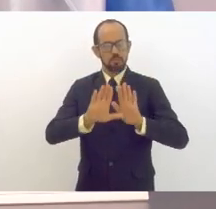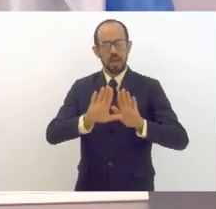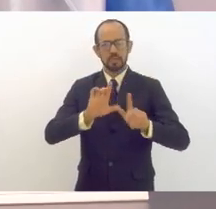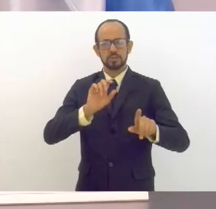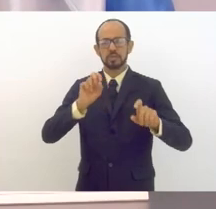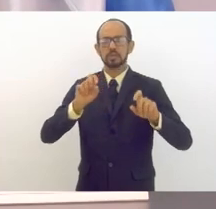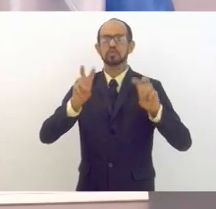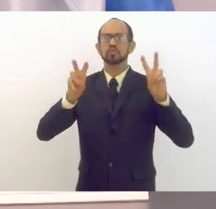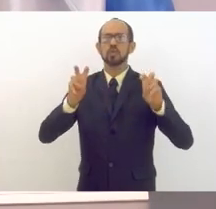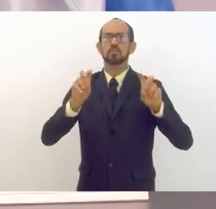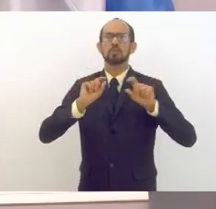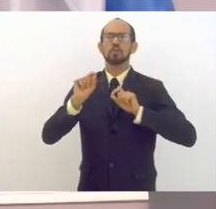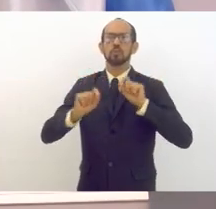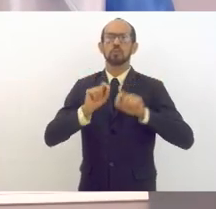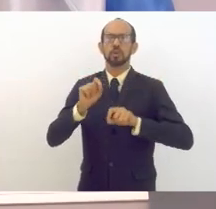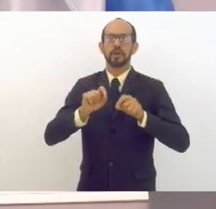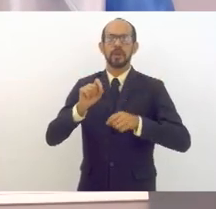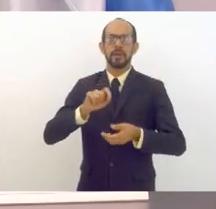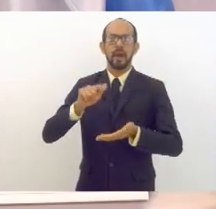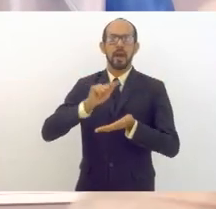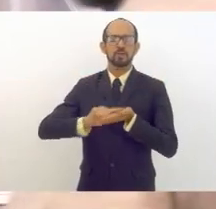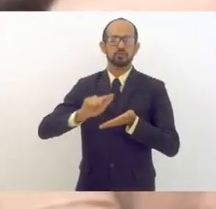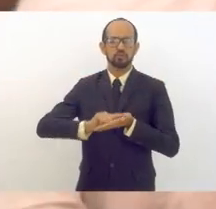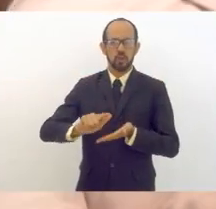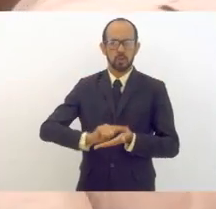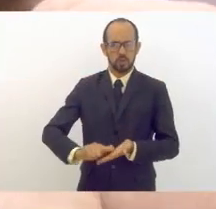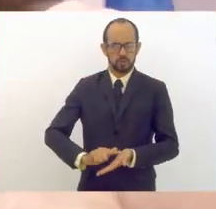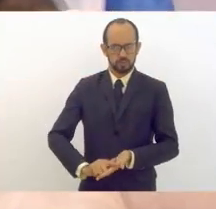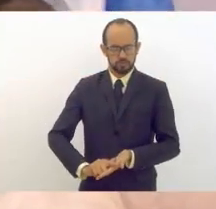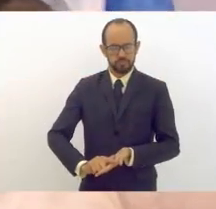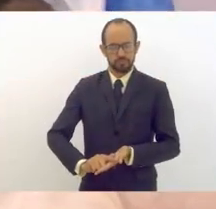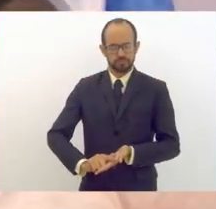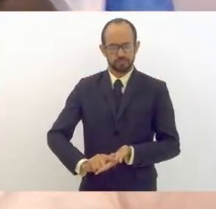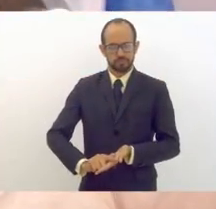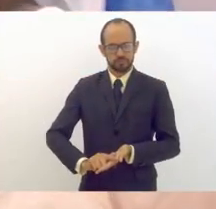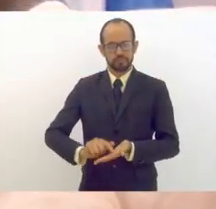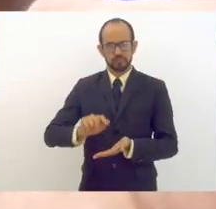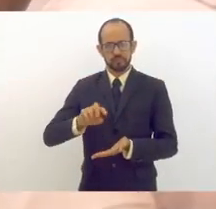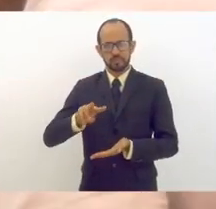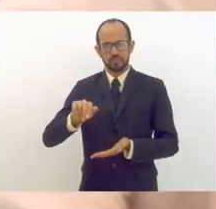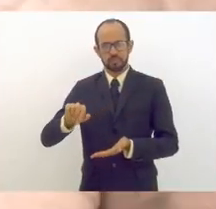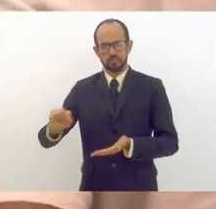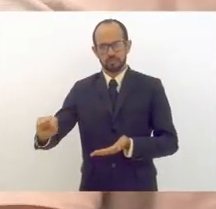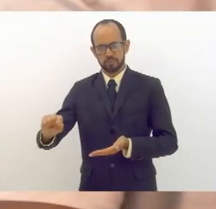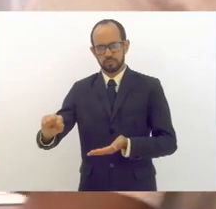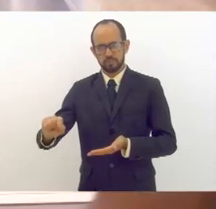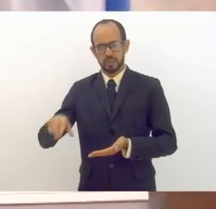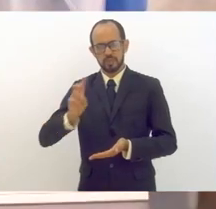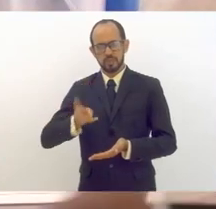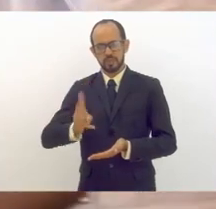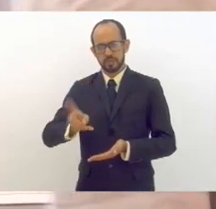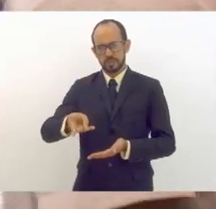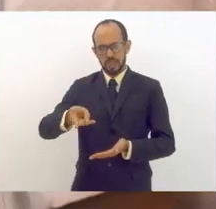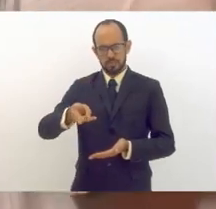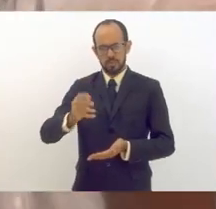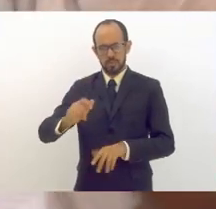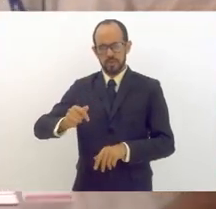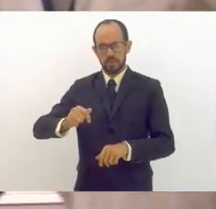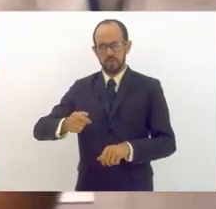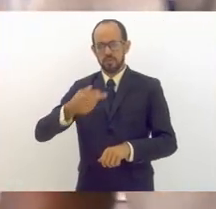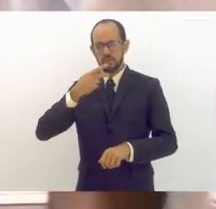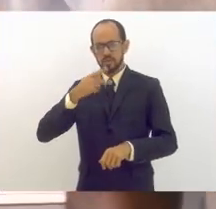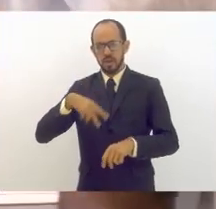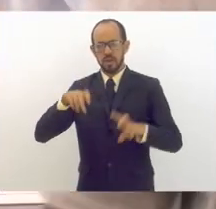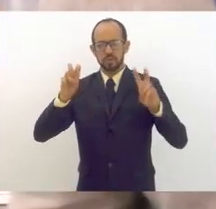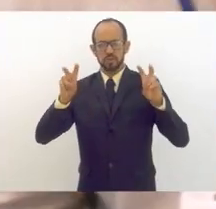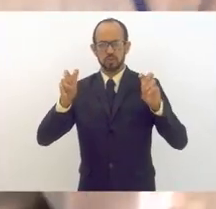questão das vacâncias. Né? A gente tem, durante todo o ano, tratado da